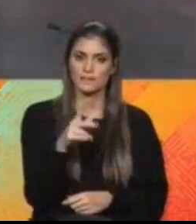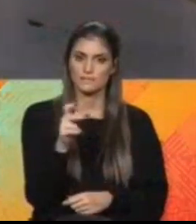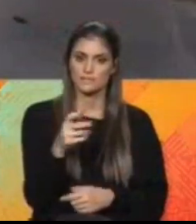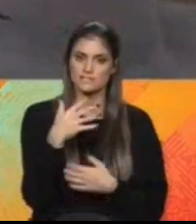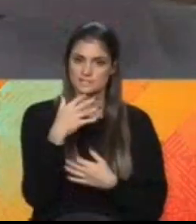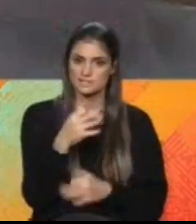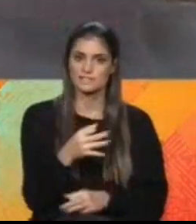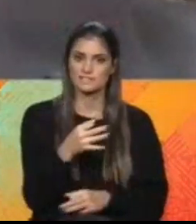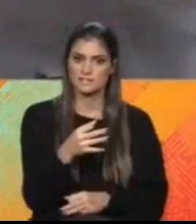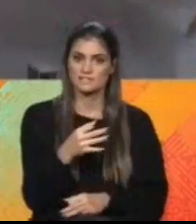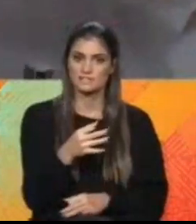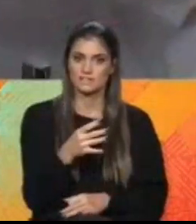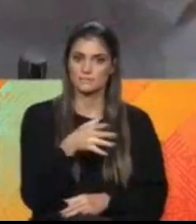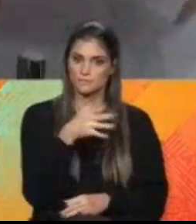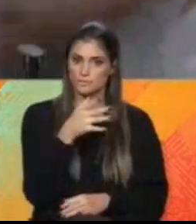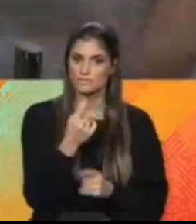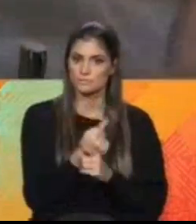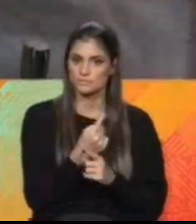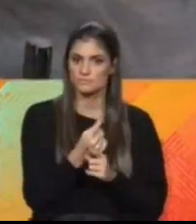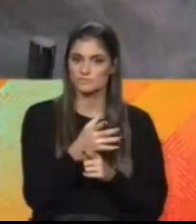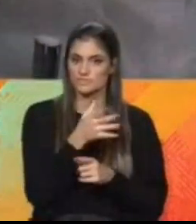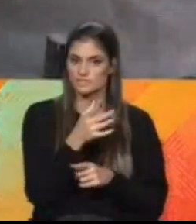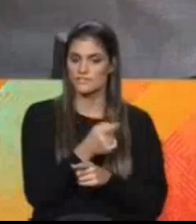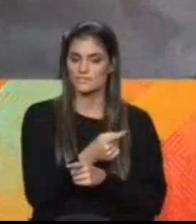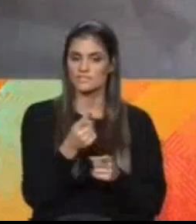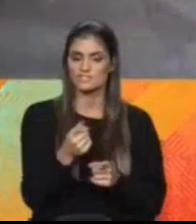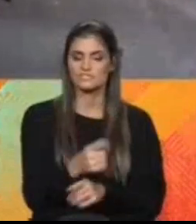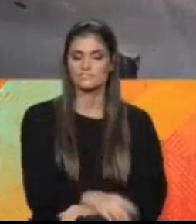certeza absoluta que tenho uma palavra para vocês.